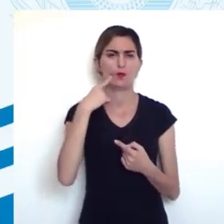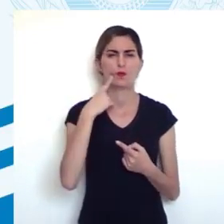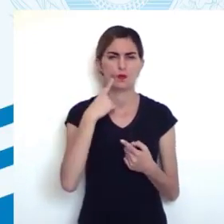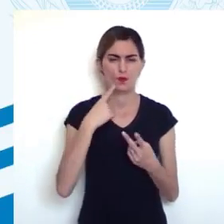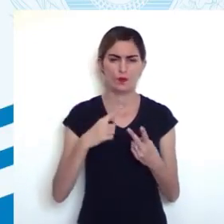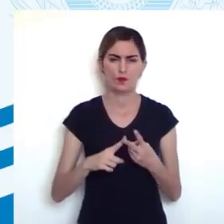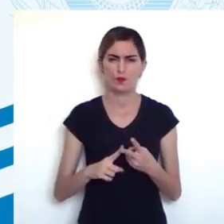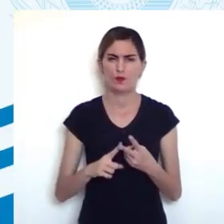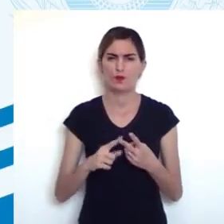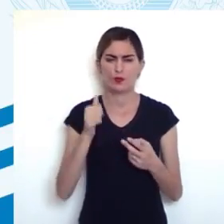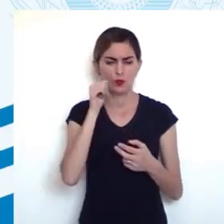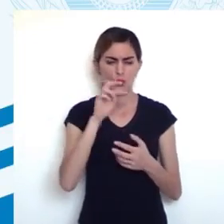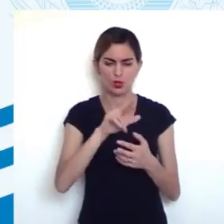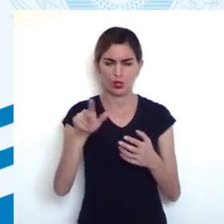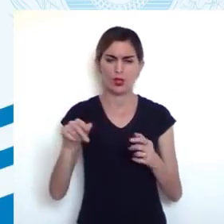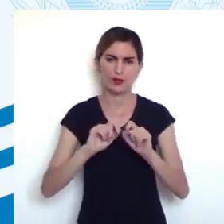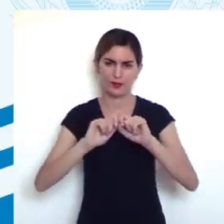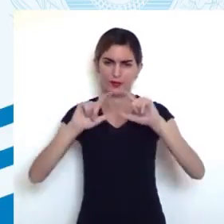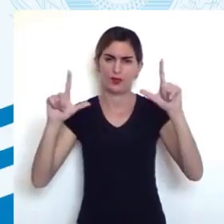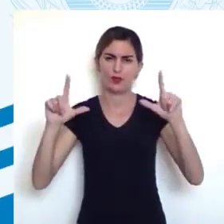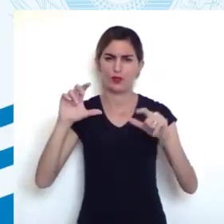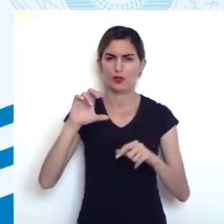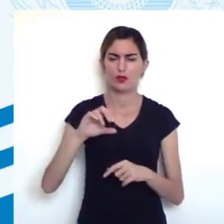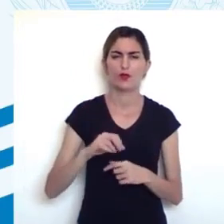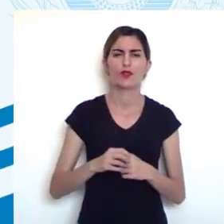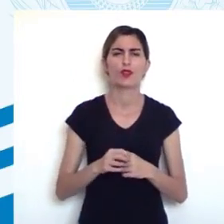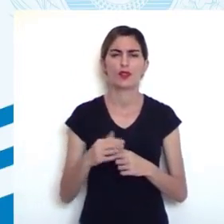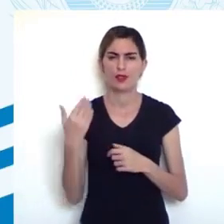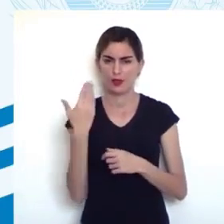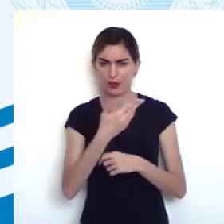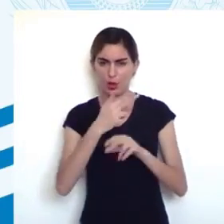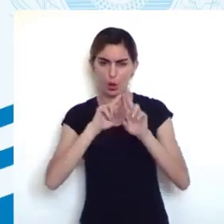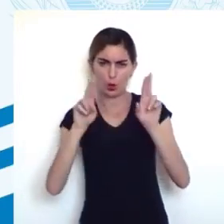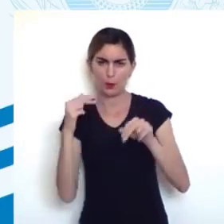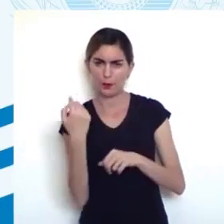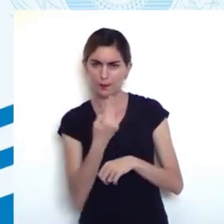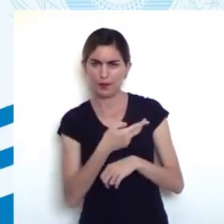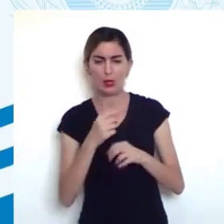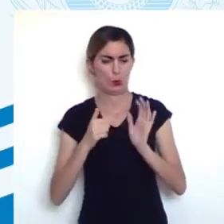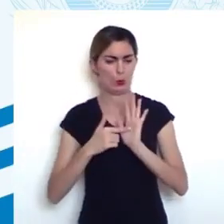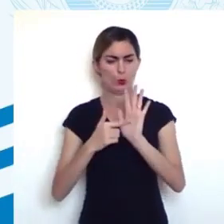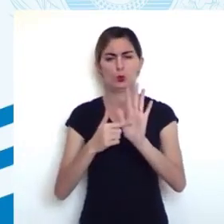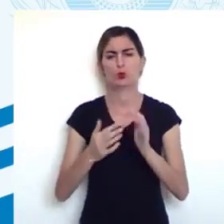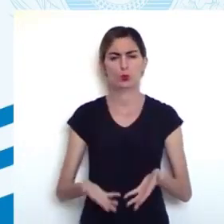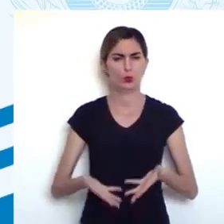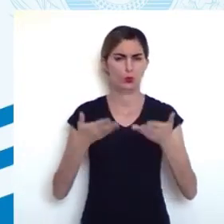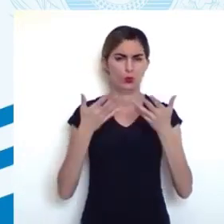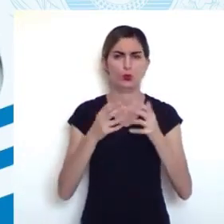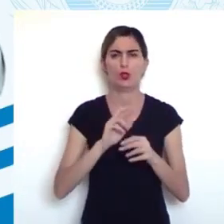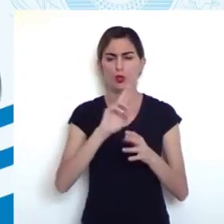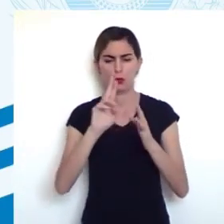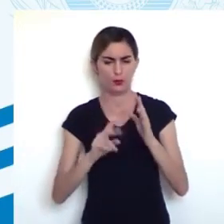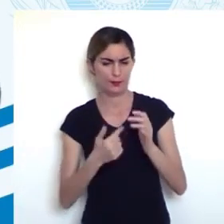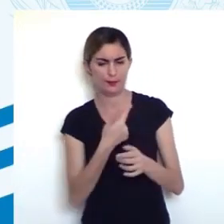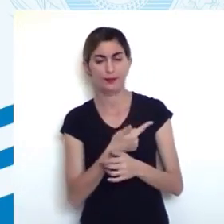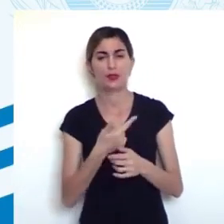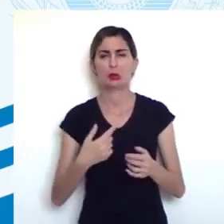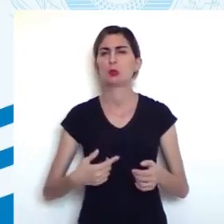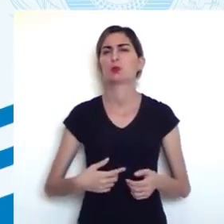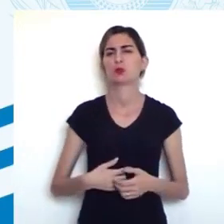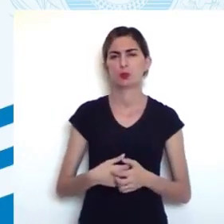Fonseca e Orminda Ribeiro Basto, né? Então, destaque para essas duas figuras, né? De